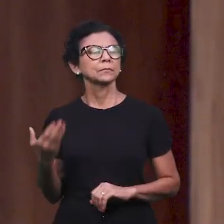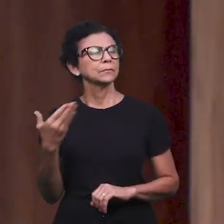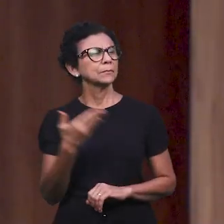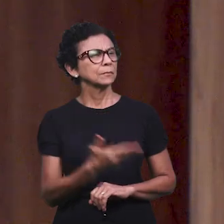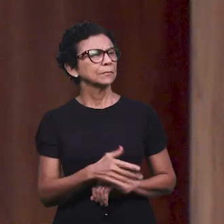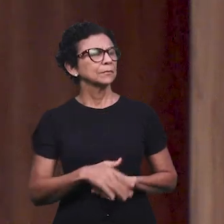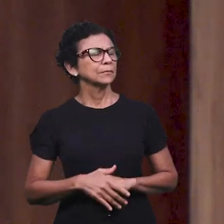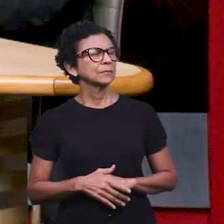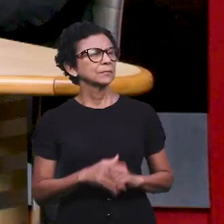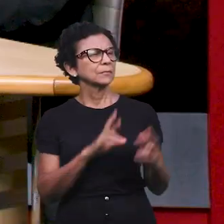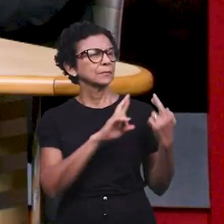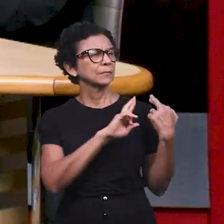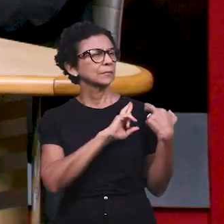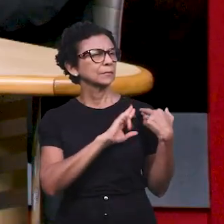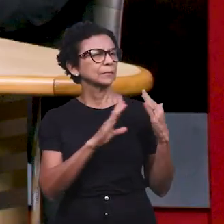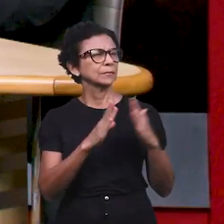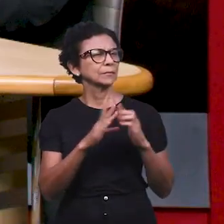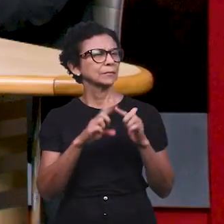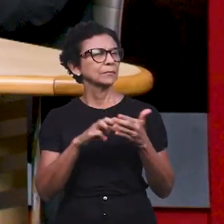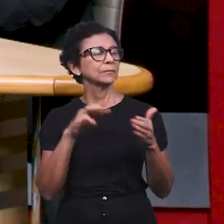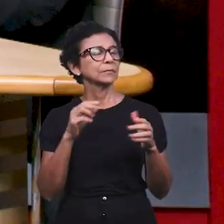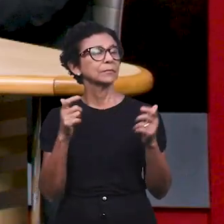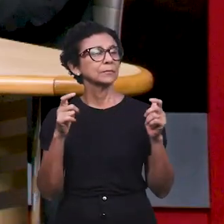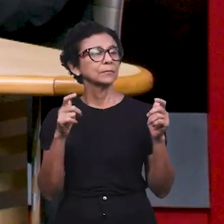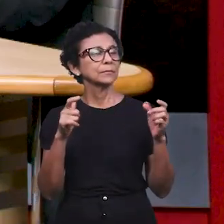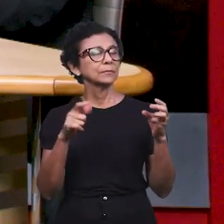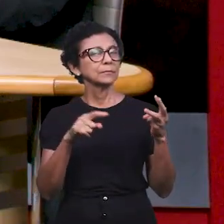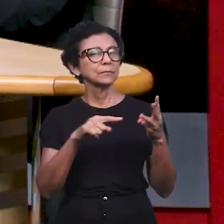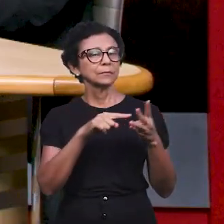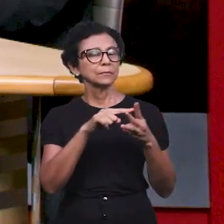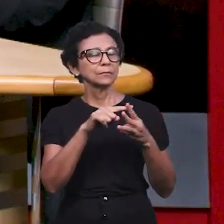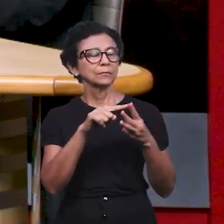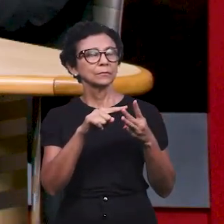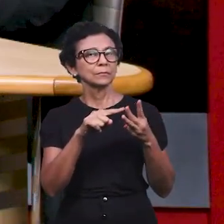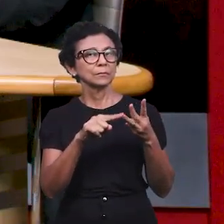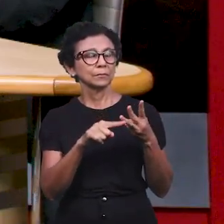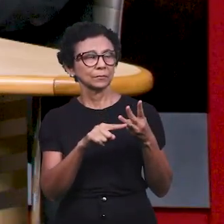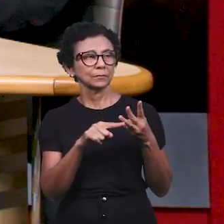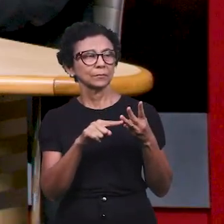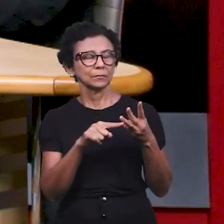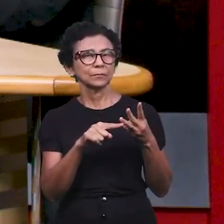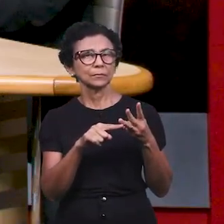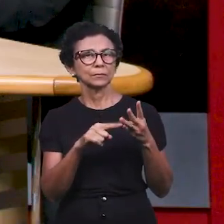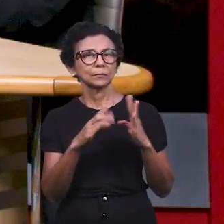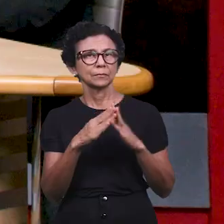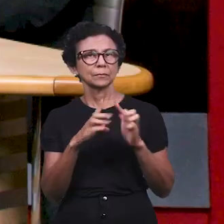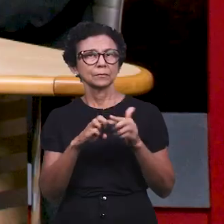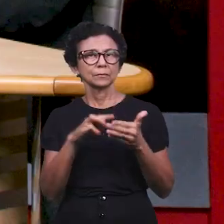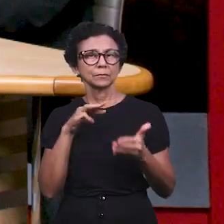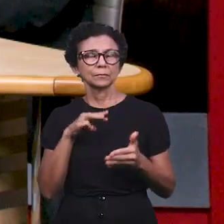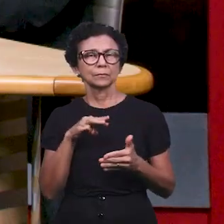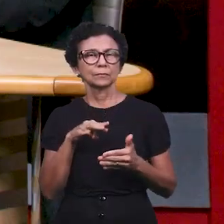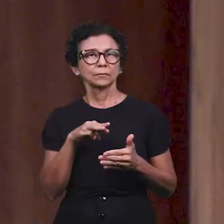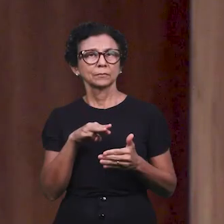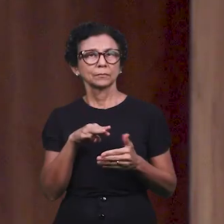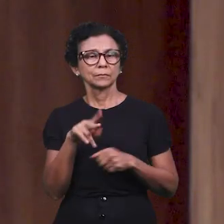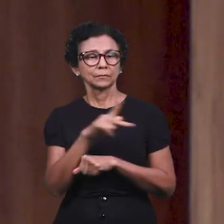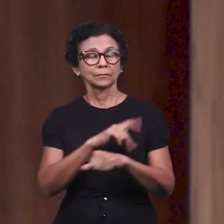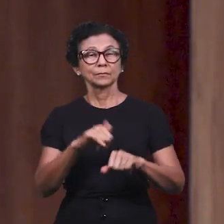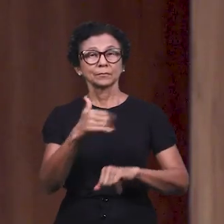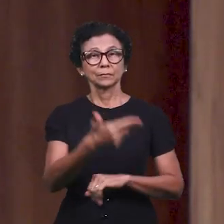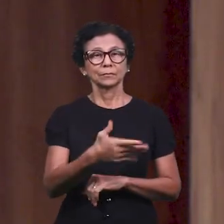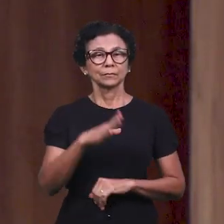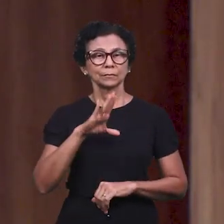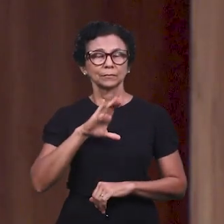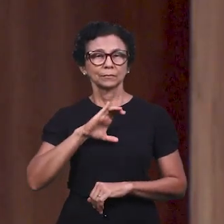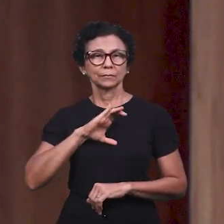quais igrejas, Renato? Nas igrejas de Ajax, de Ottawa e Montreal. Aproveitar e mandar um abraço a tantos